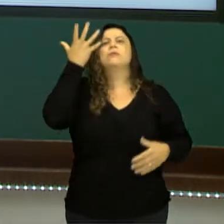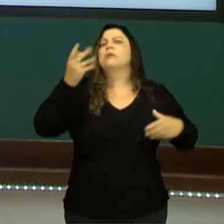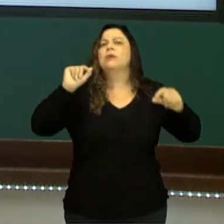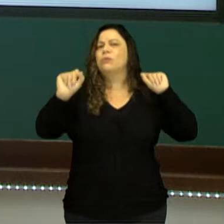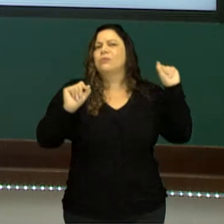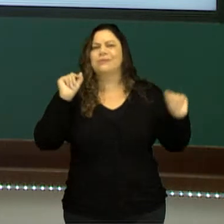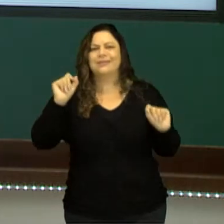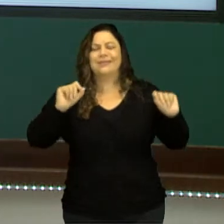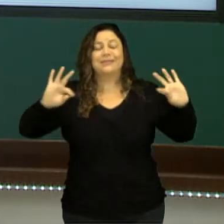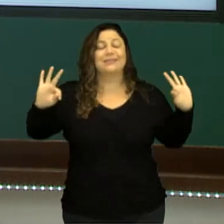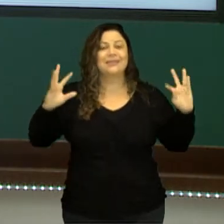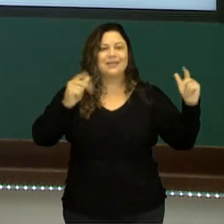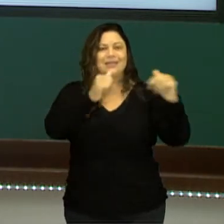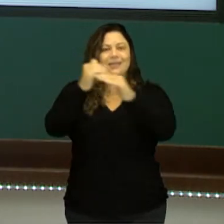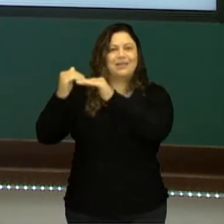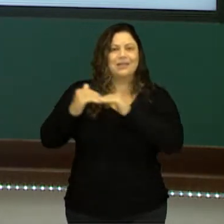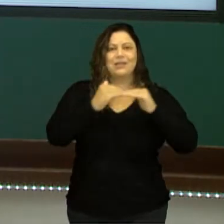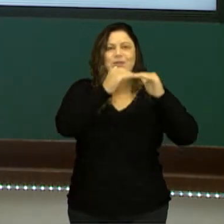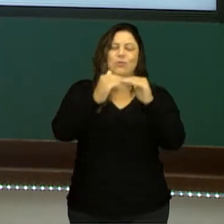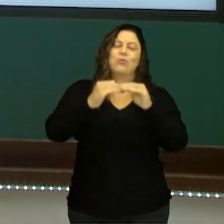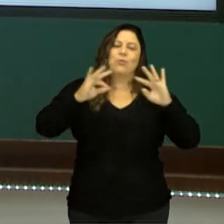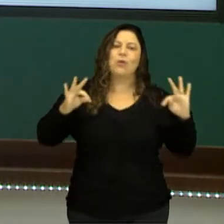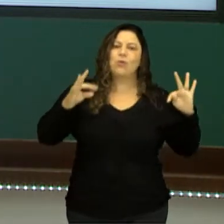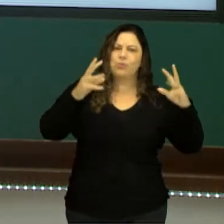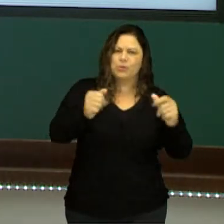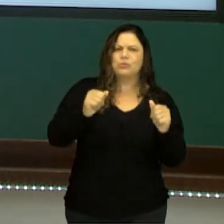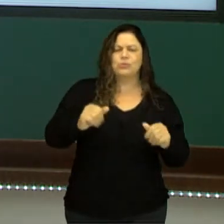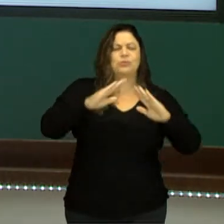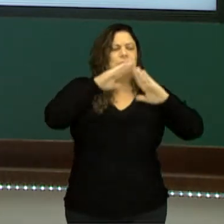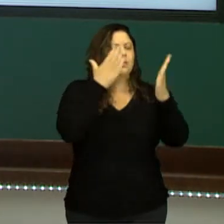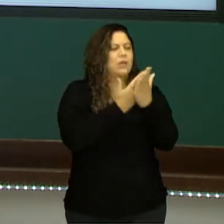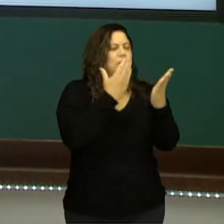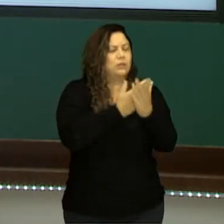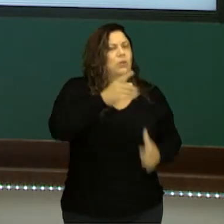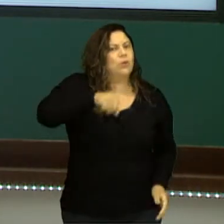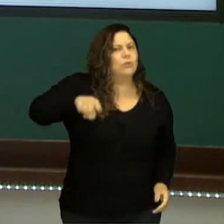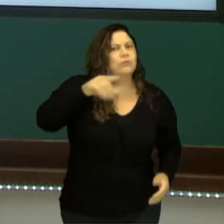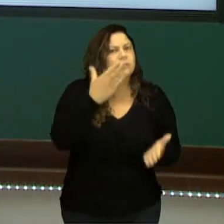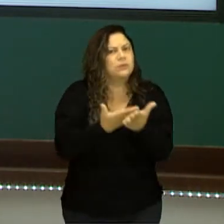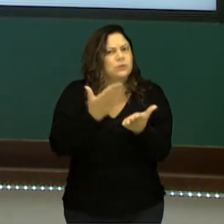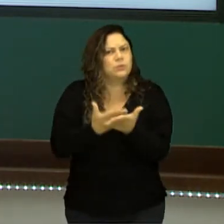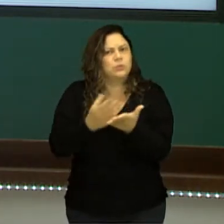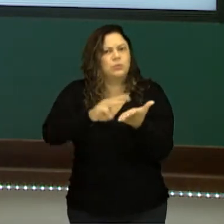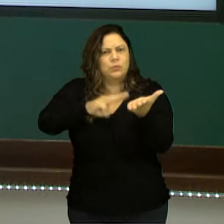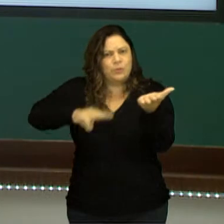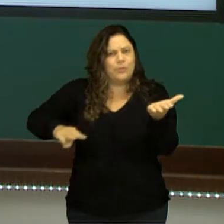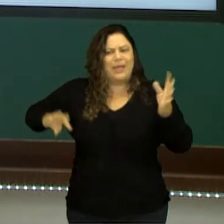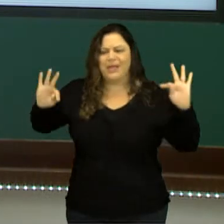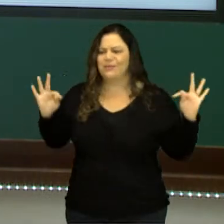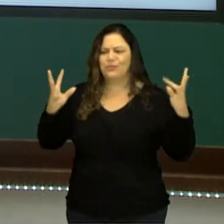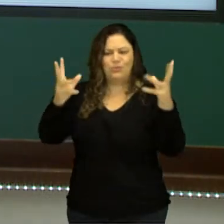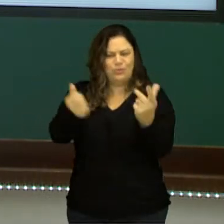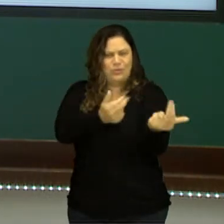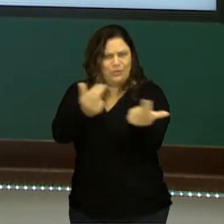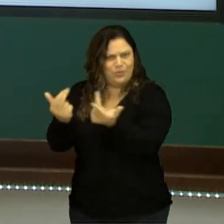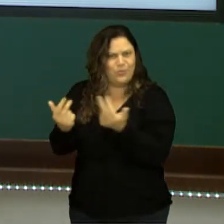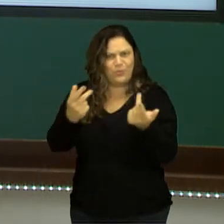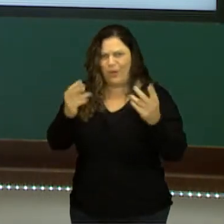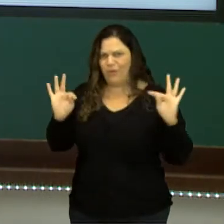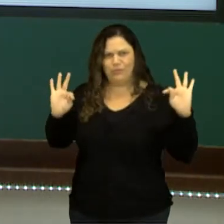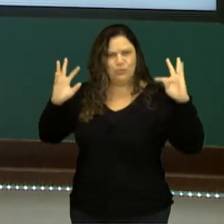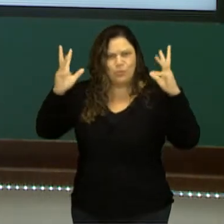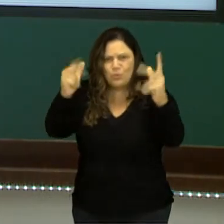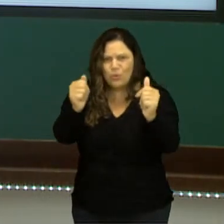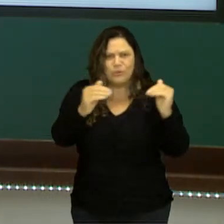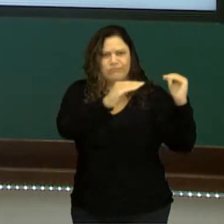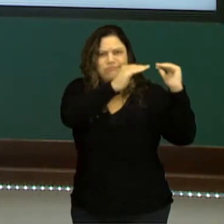forma para todo mundo. Será que a escola, né, que você estuda, ela tem o mesmo método de todas as escolas do Brasil,